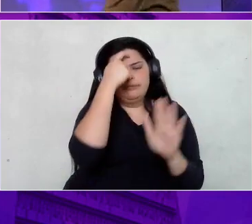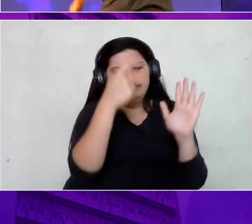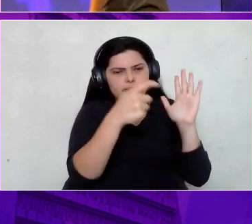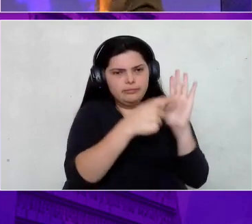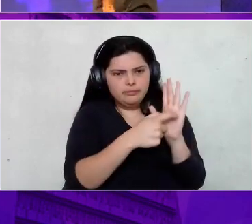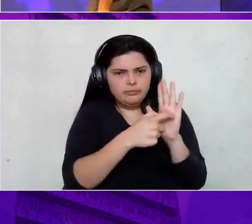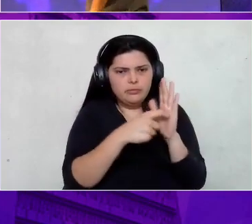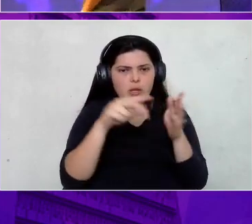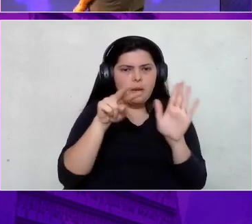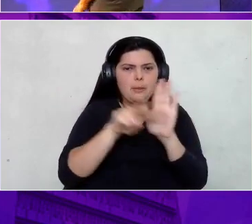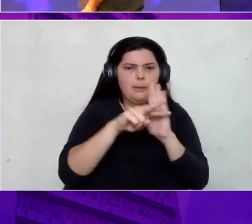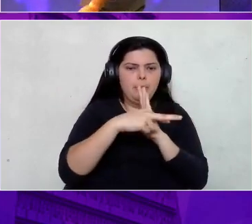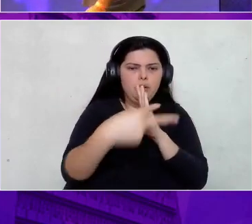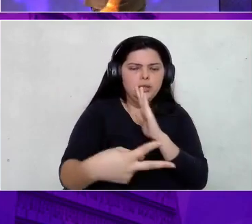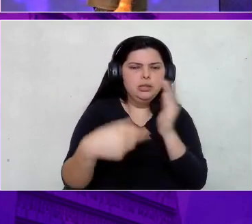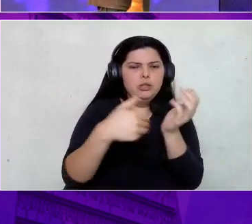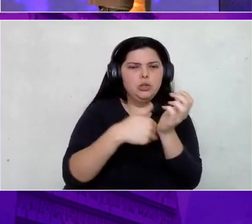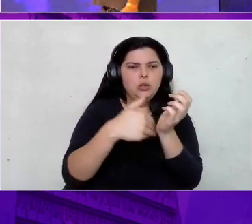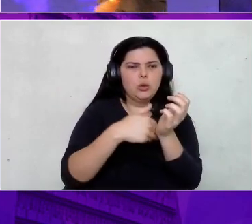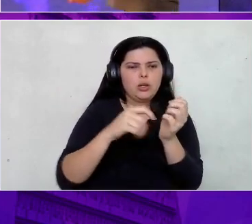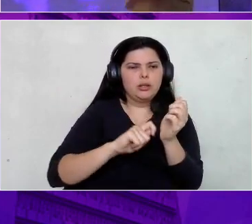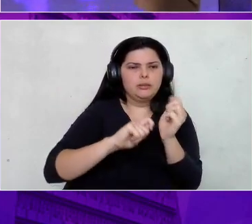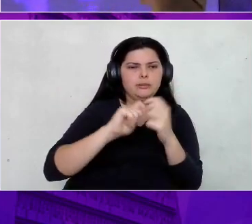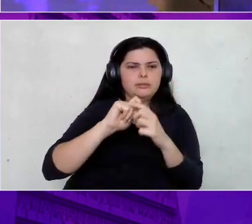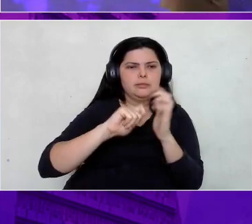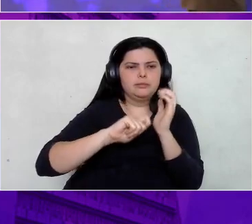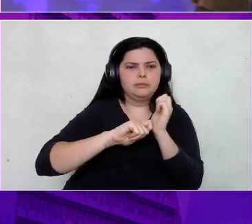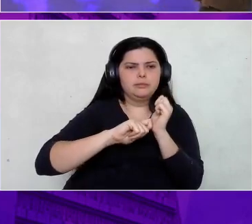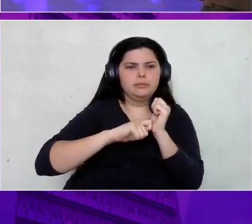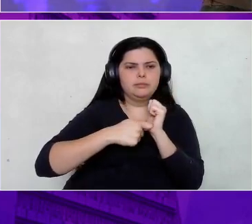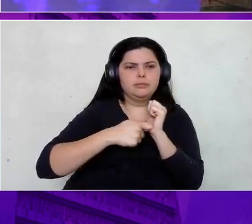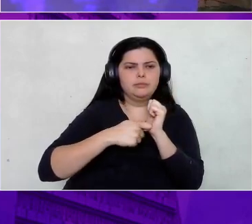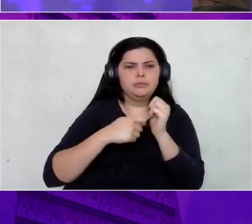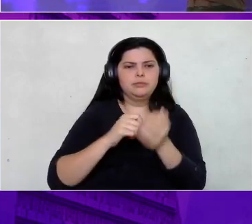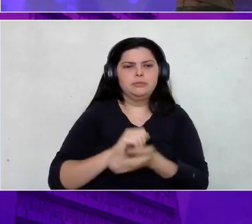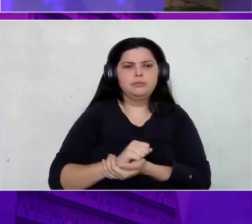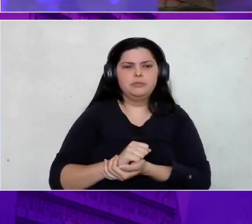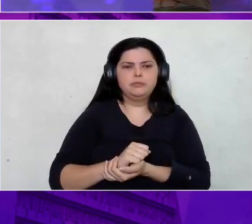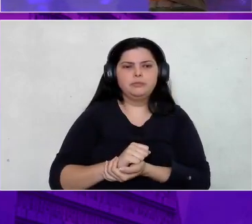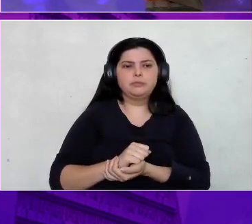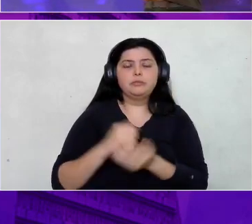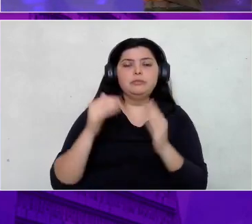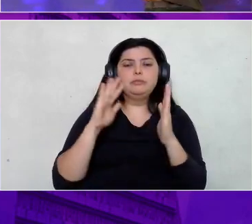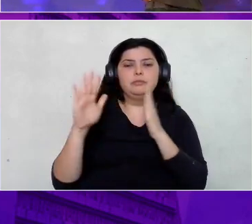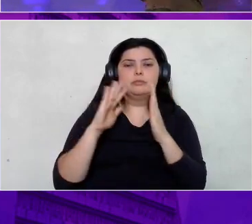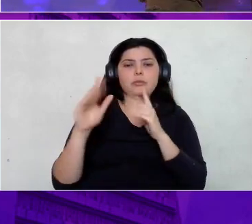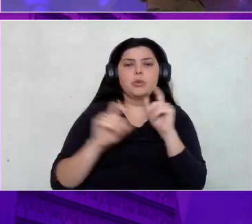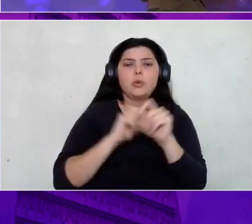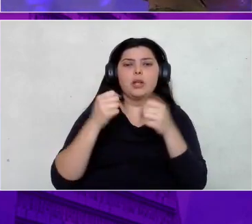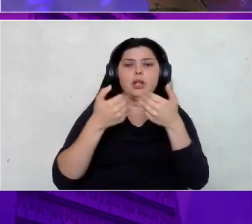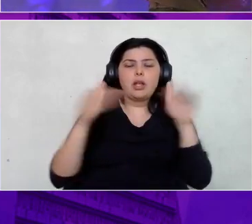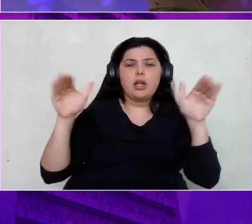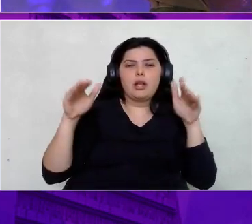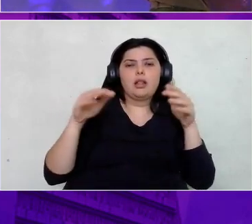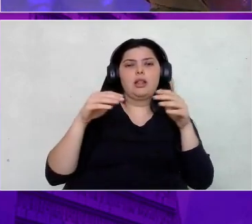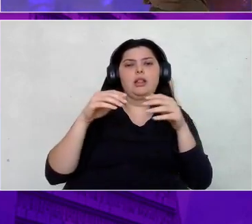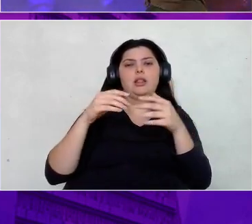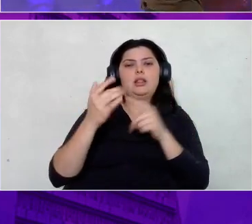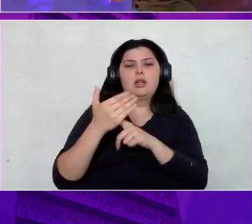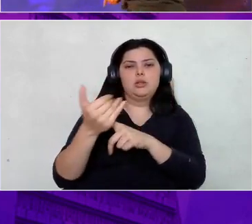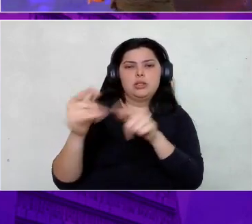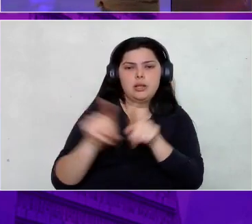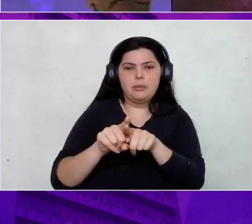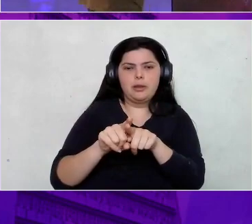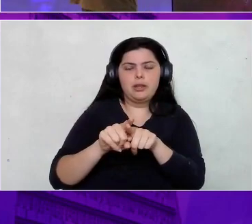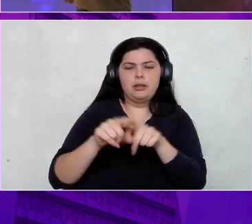tokenização. Então, o que a gente está vivendo nessa década é uma disrupção tecnológica, uma disrupção